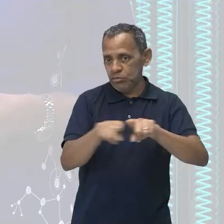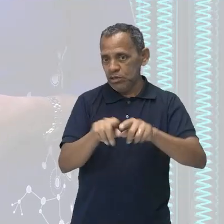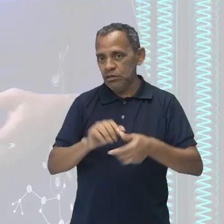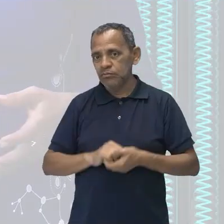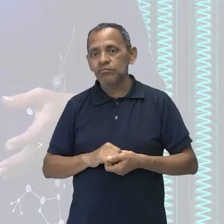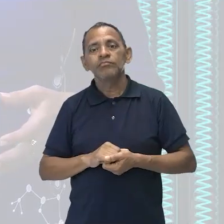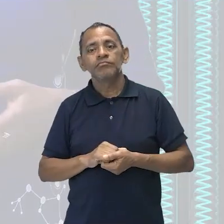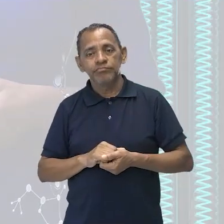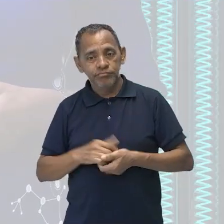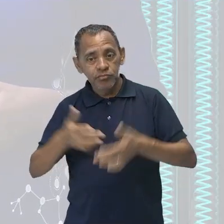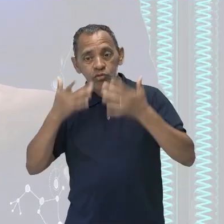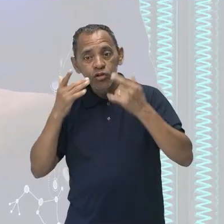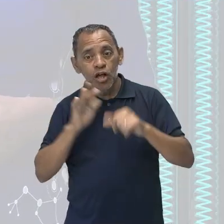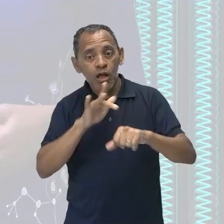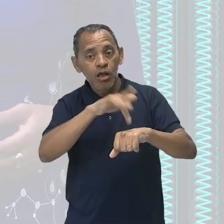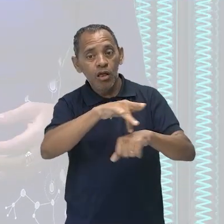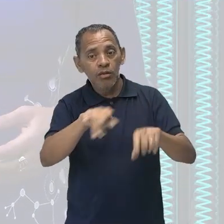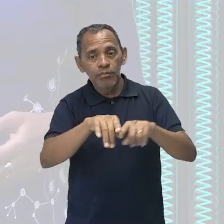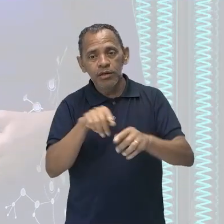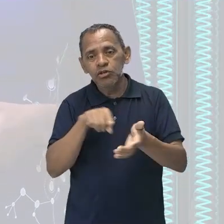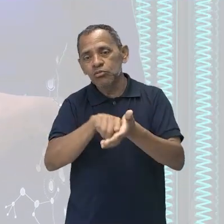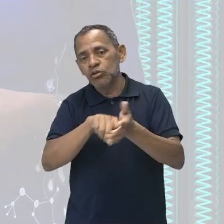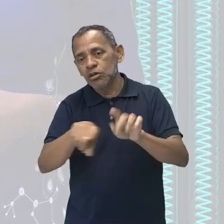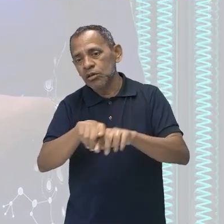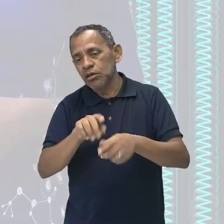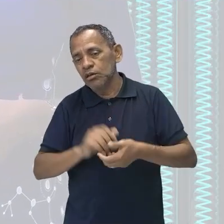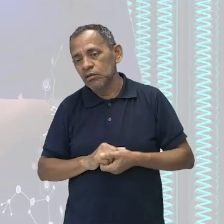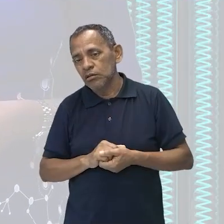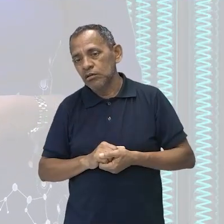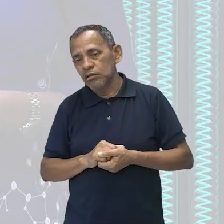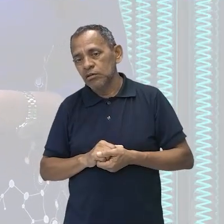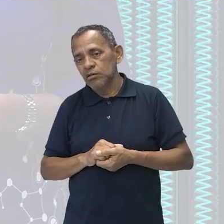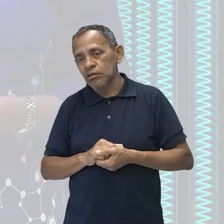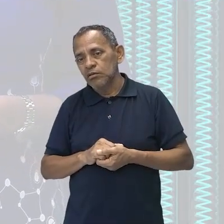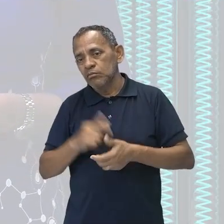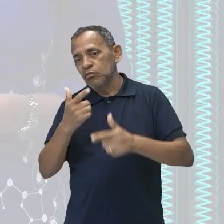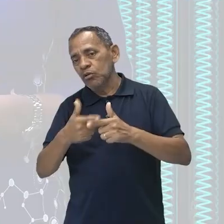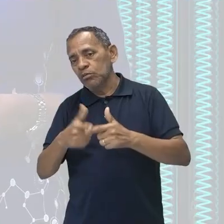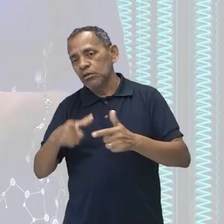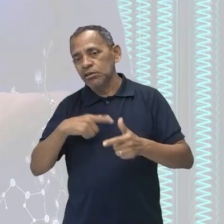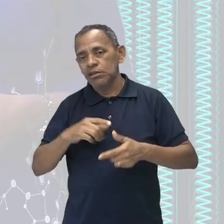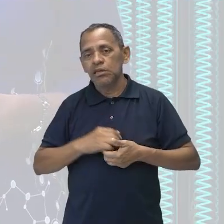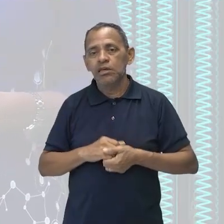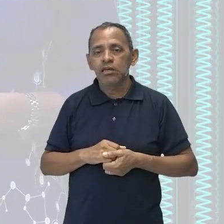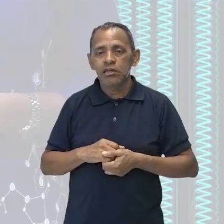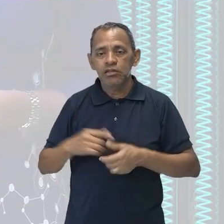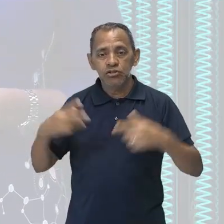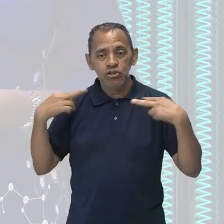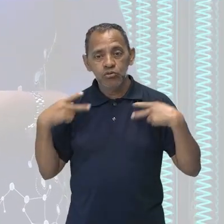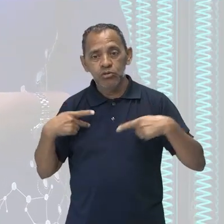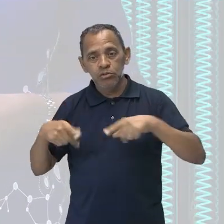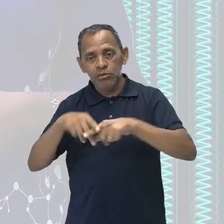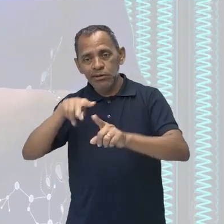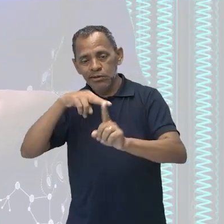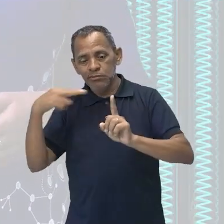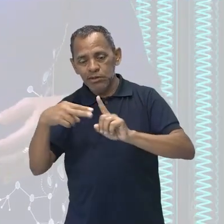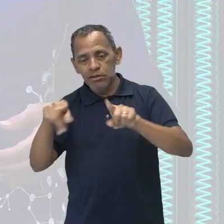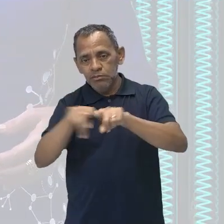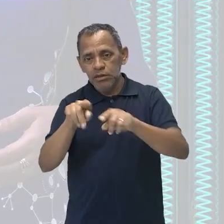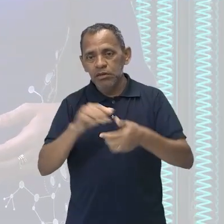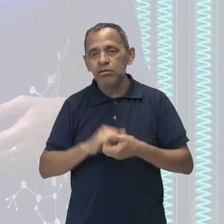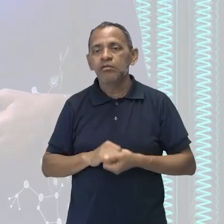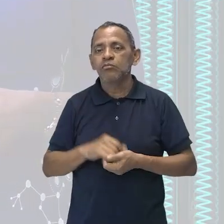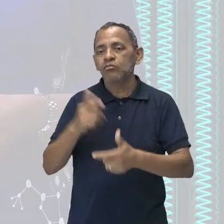absurdo explora a futilidade e a irracionalidade da condição humana. As peças frequentemente